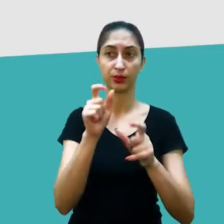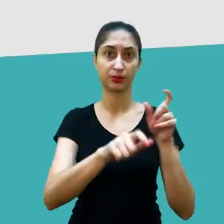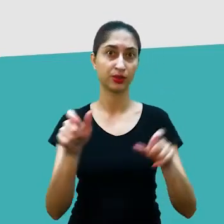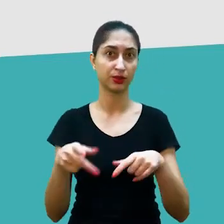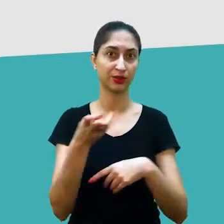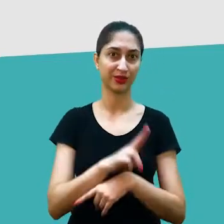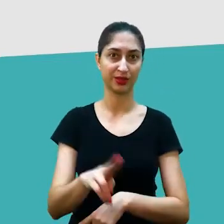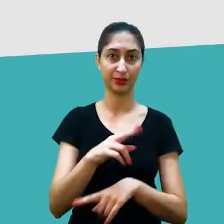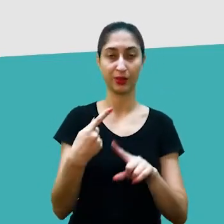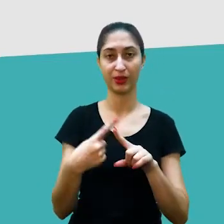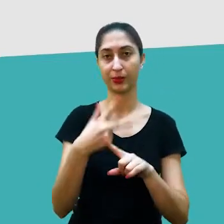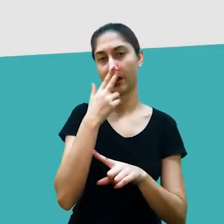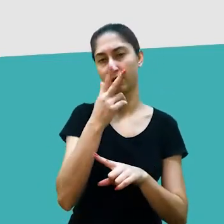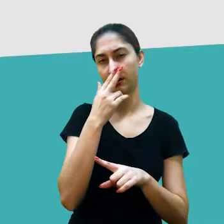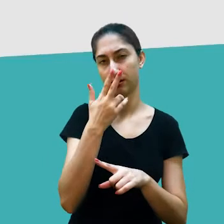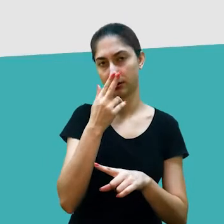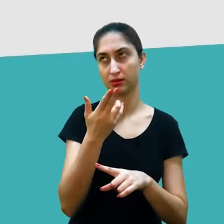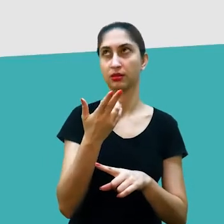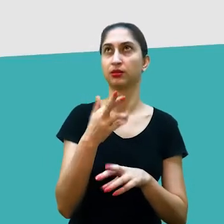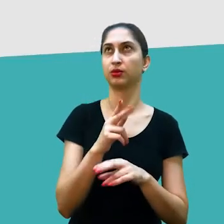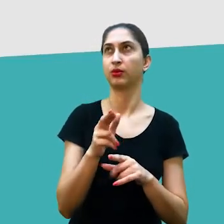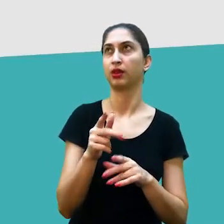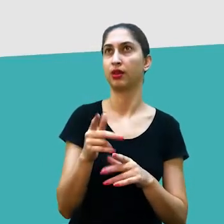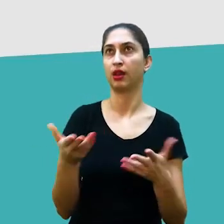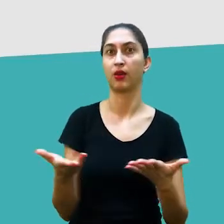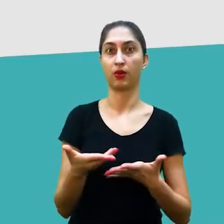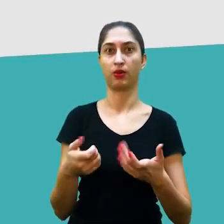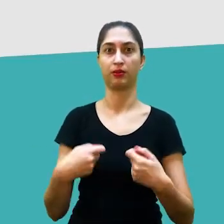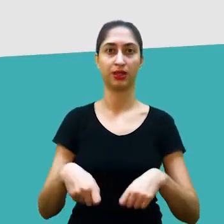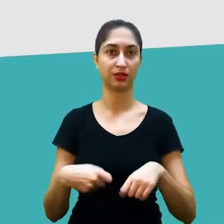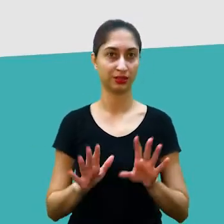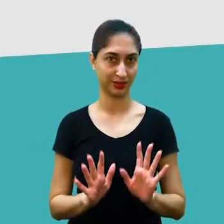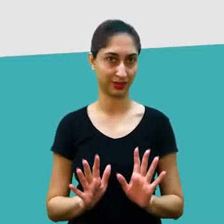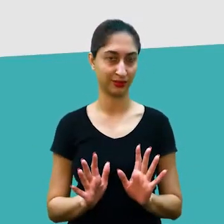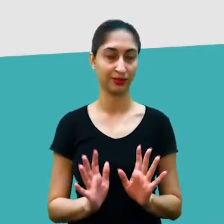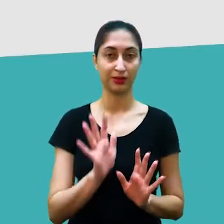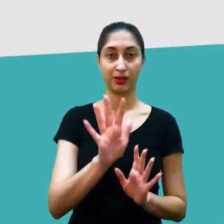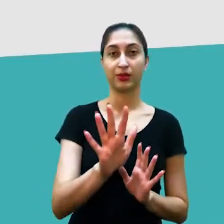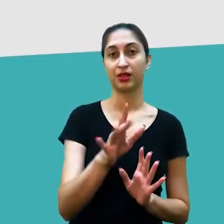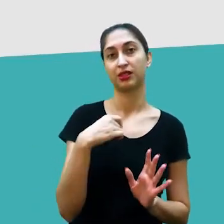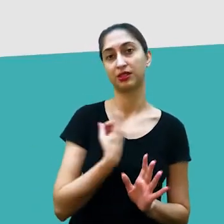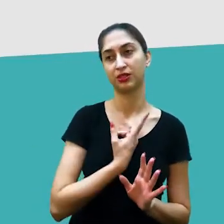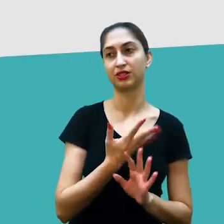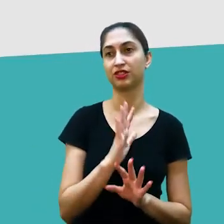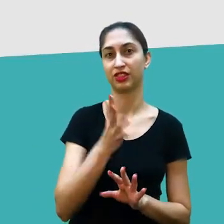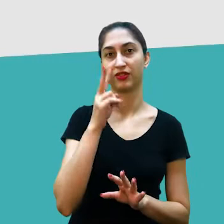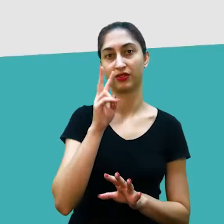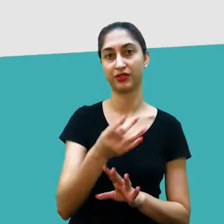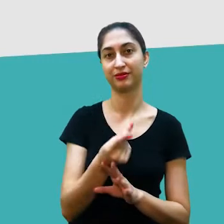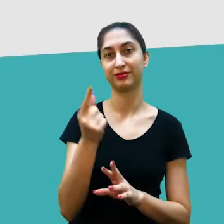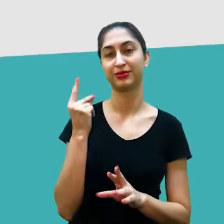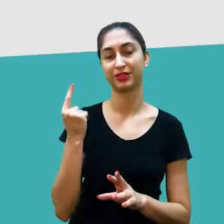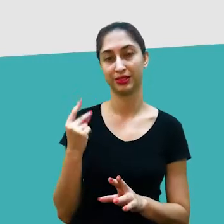consumidores, porque parece uma coisa não necessária agora, nesse momento, né, que já é premente há muito tempo. Mas